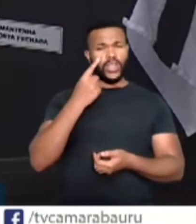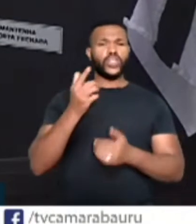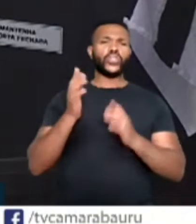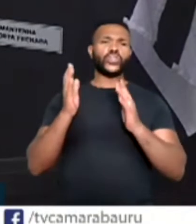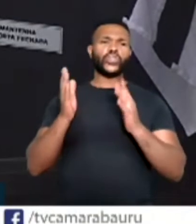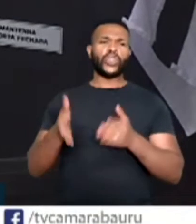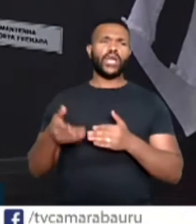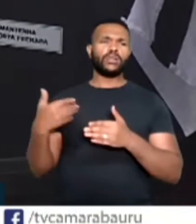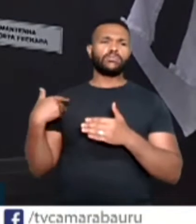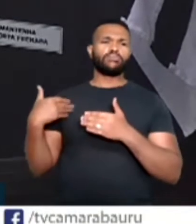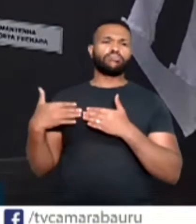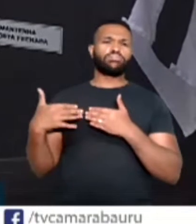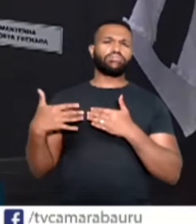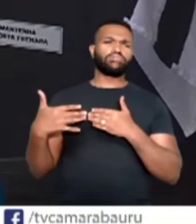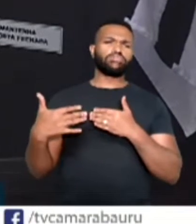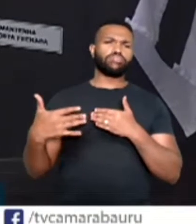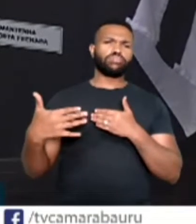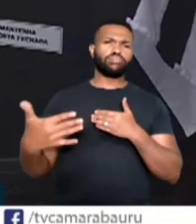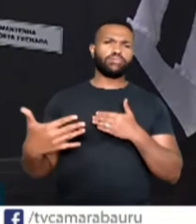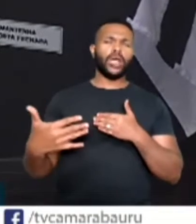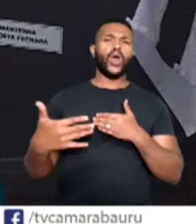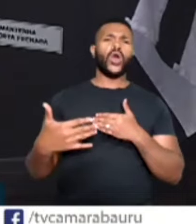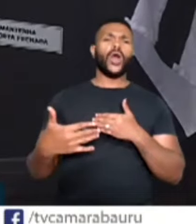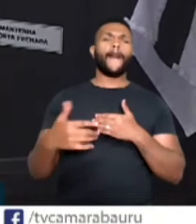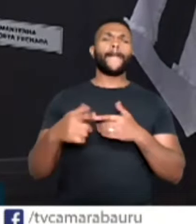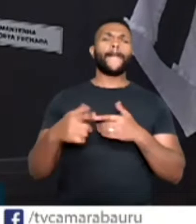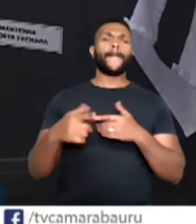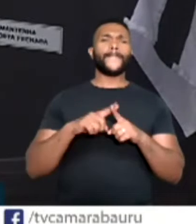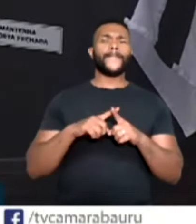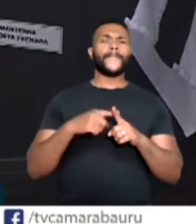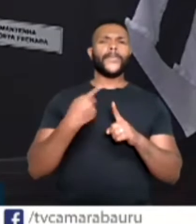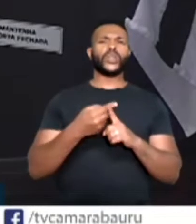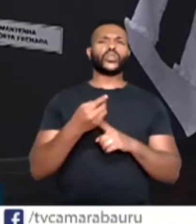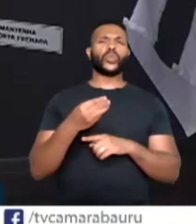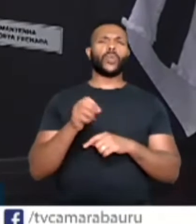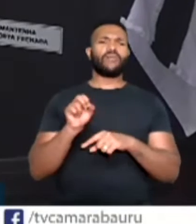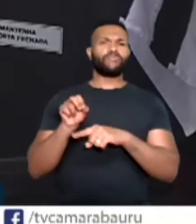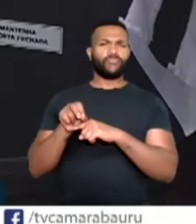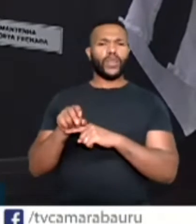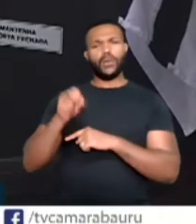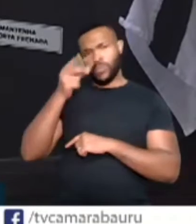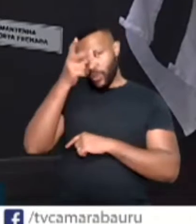aí mais de um mandato e nós estamos na mesma. Agora, com